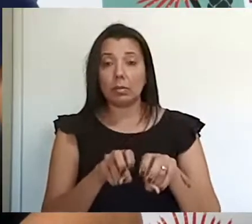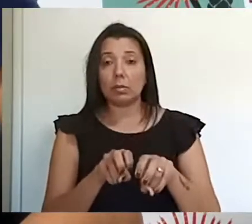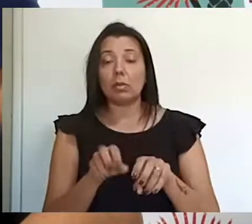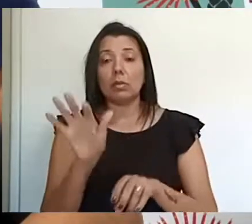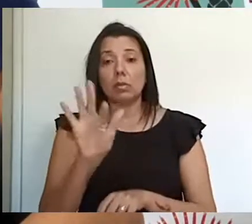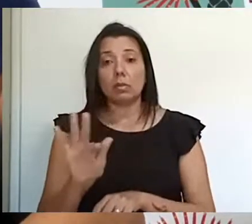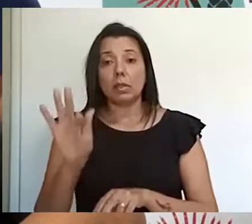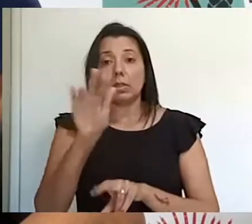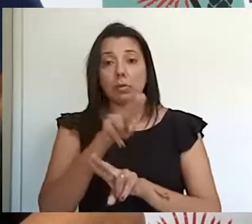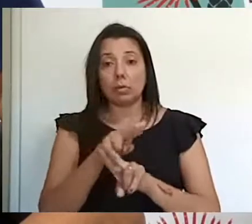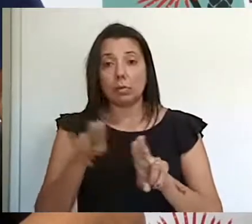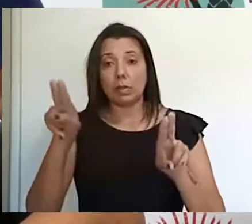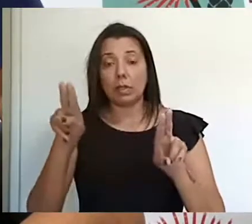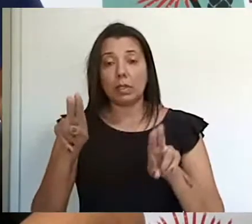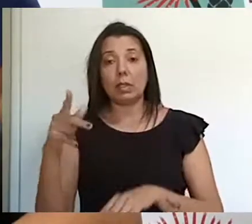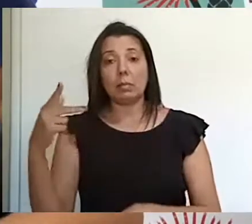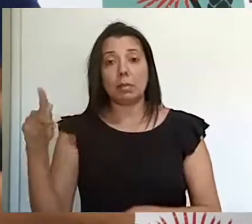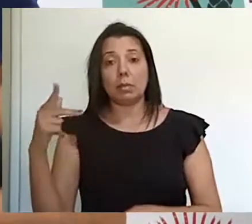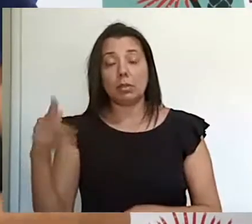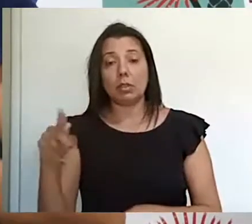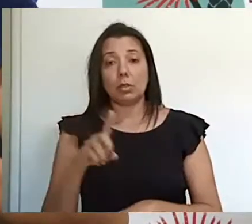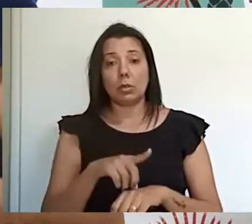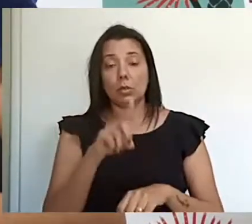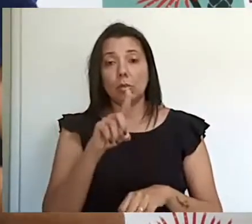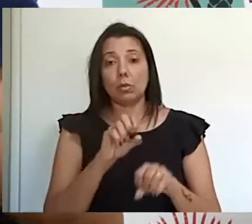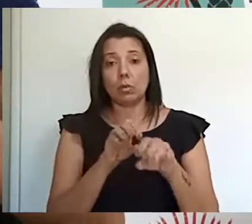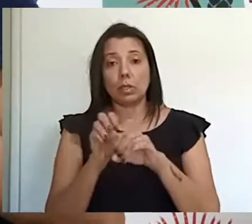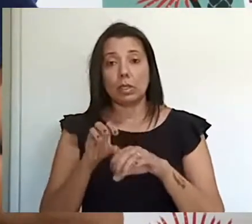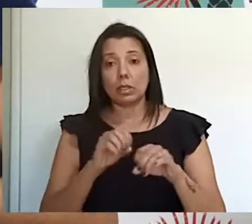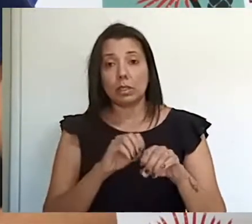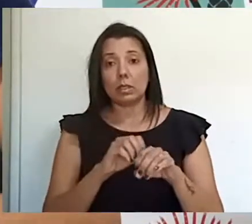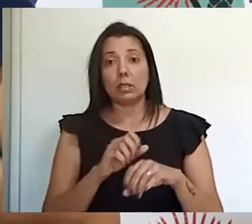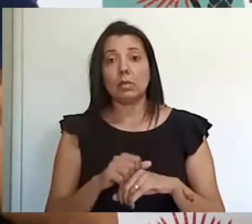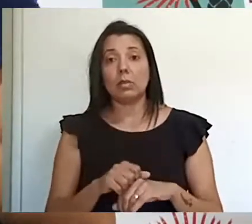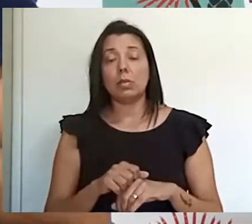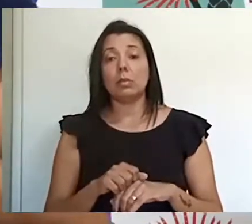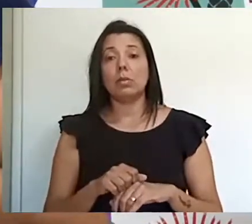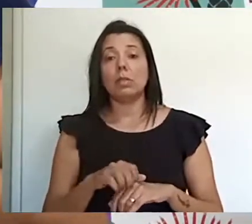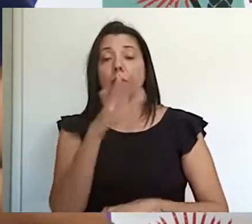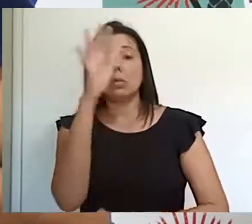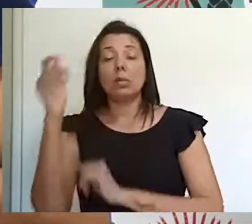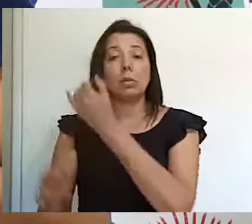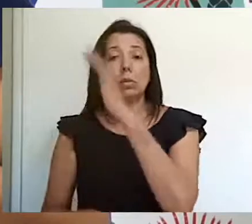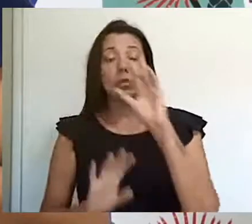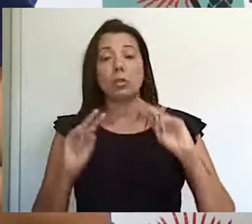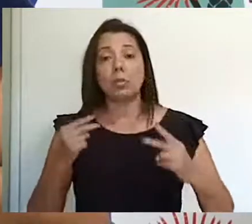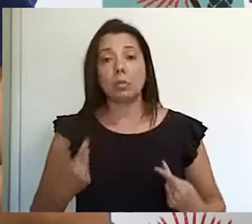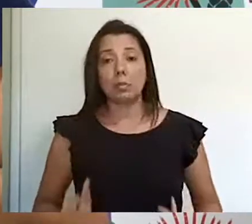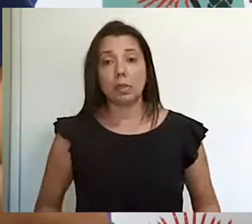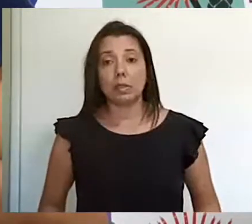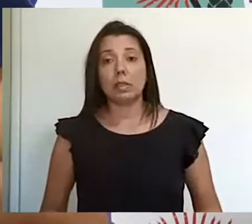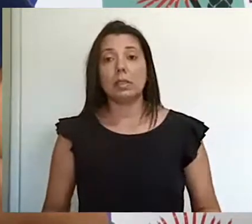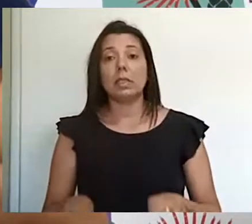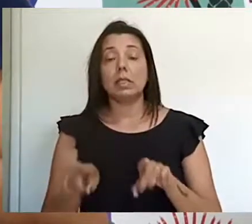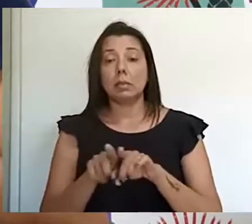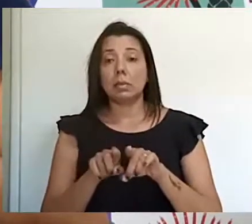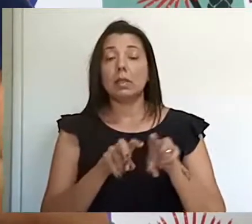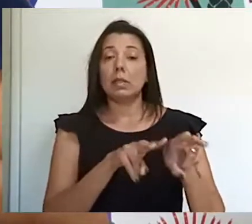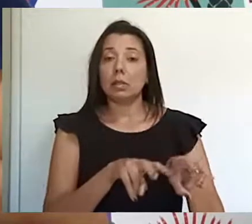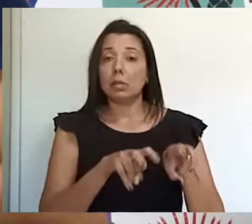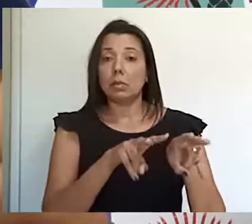em Educação, área da Educação e Ecologia Humana, Educação Ambiental e Educação do Campo. Ela é integrante dos